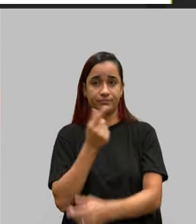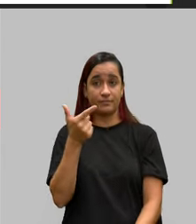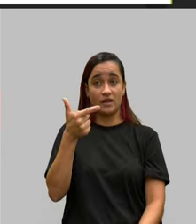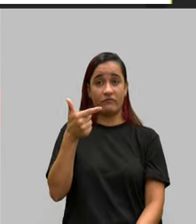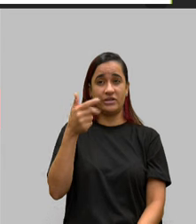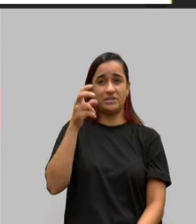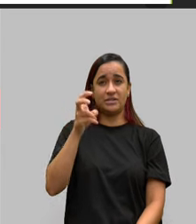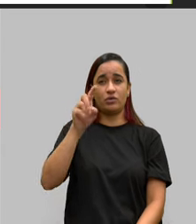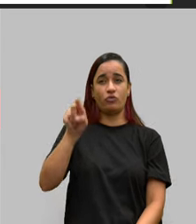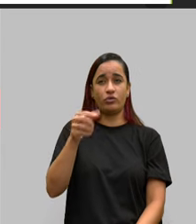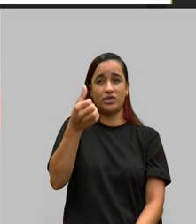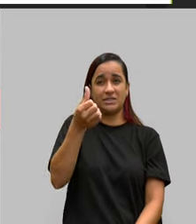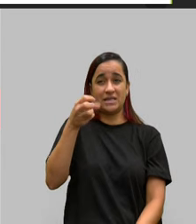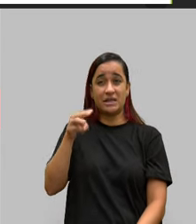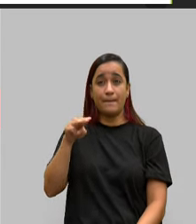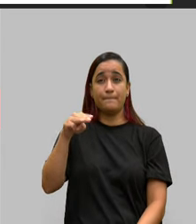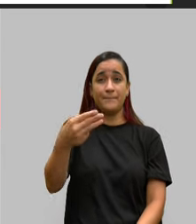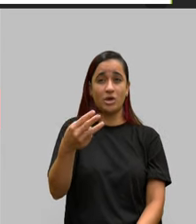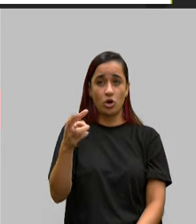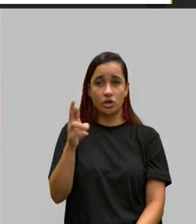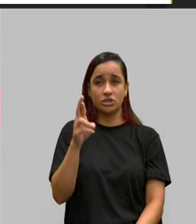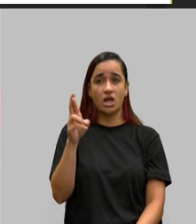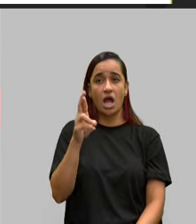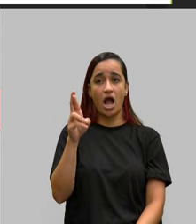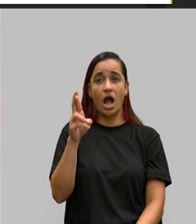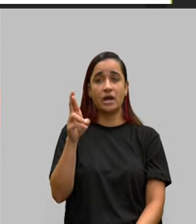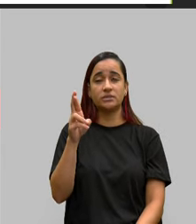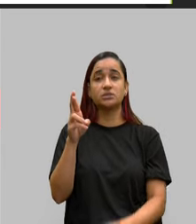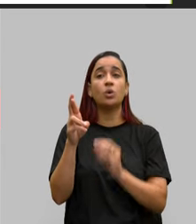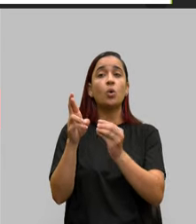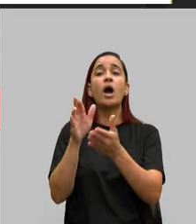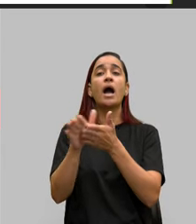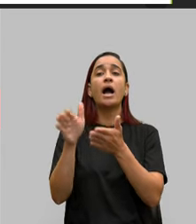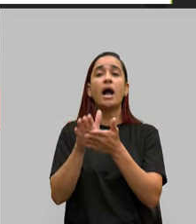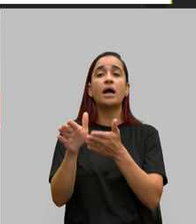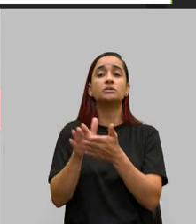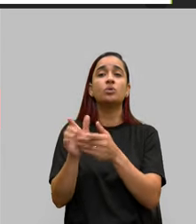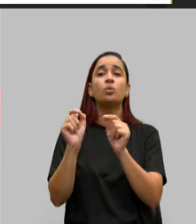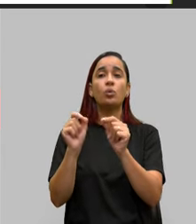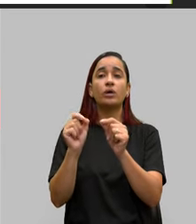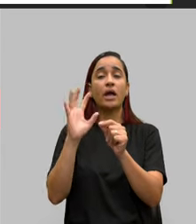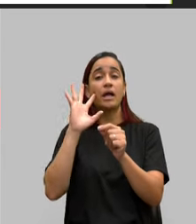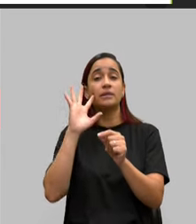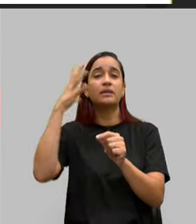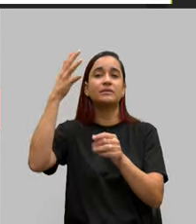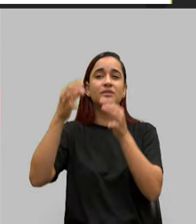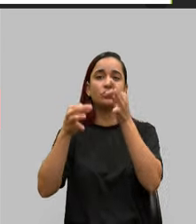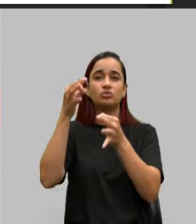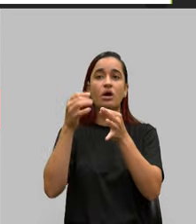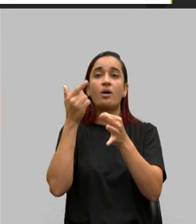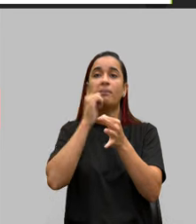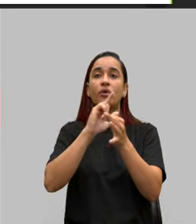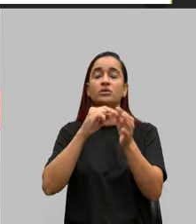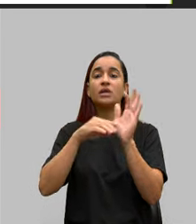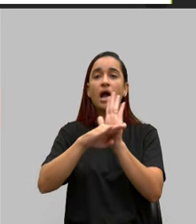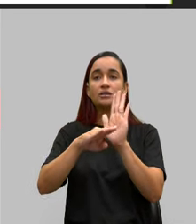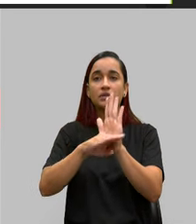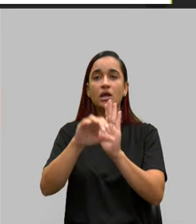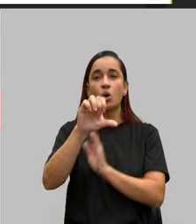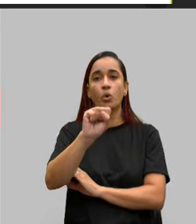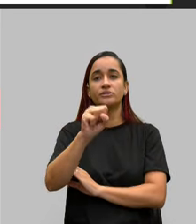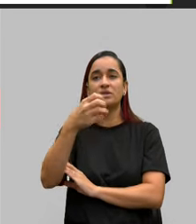25,6 milhões deais em decisões judiciais para atender 843